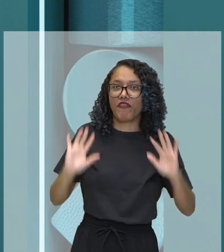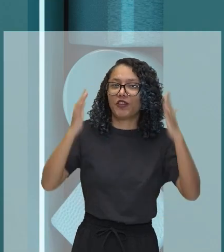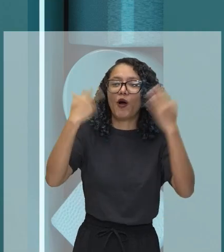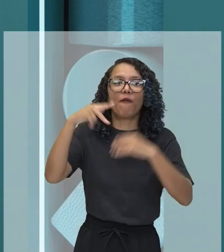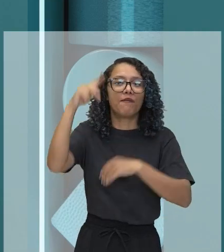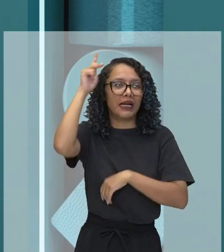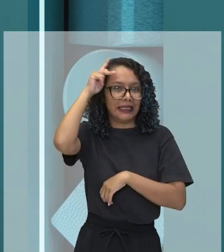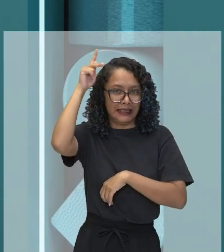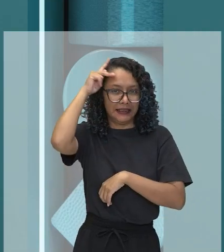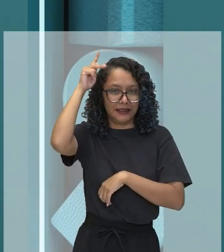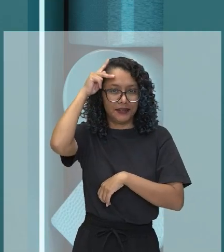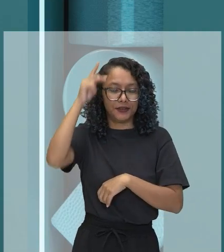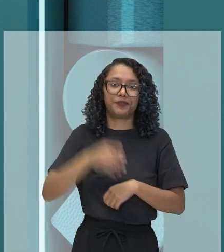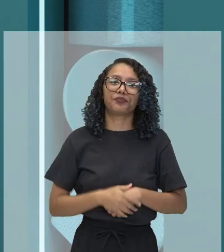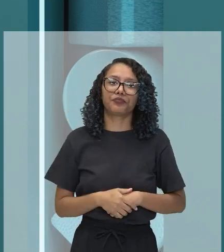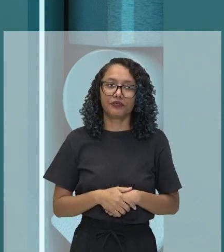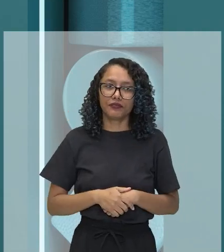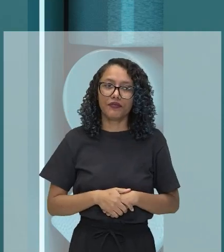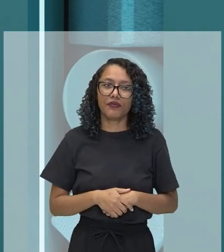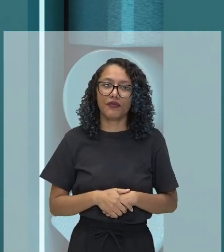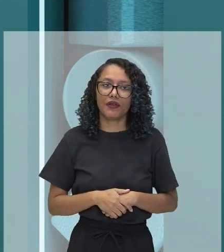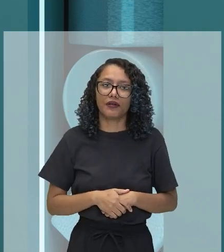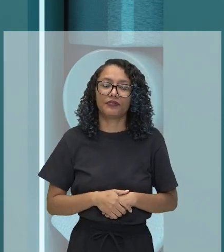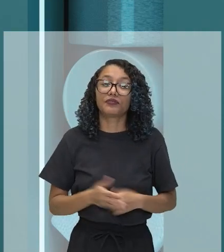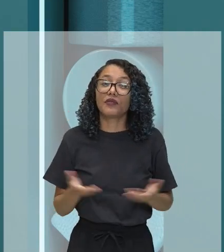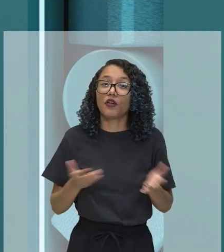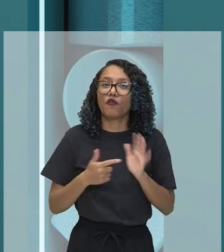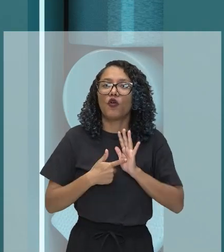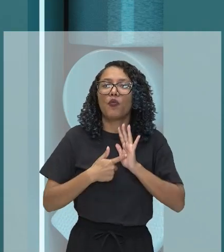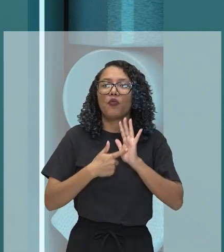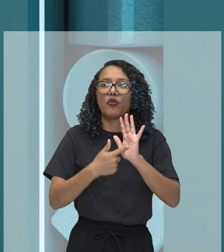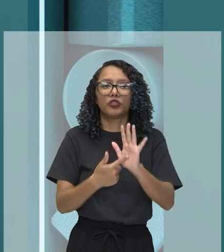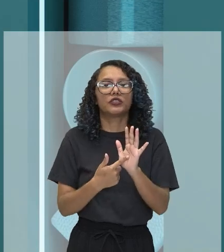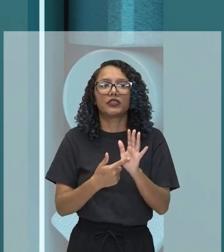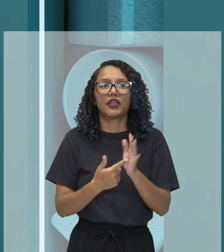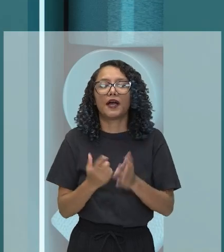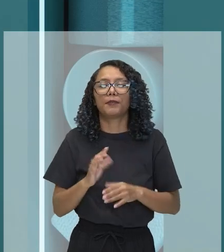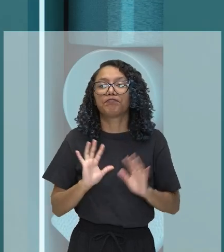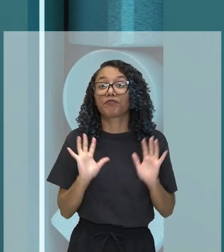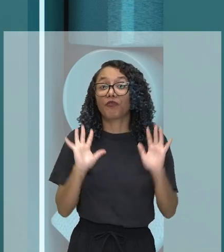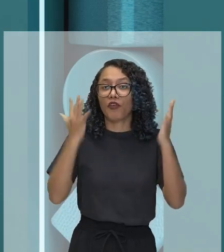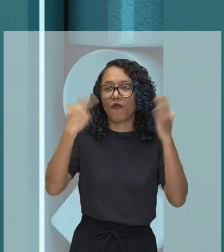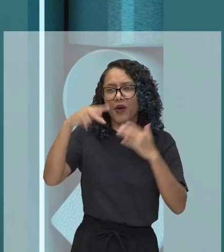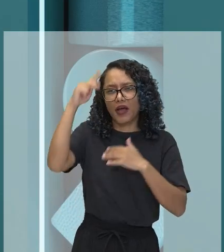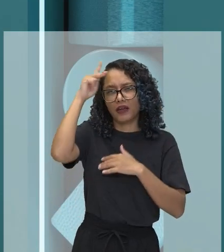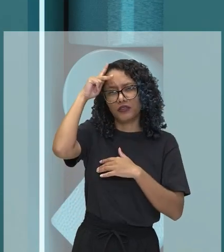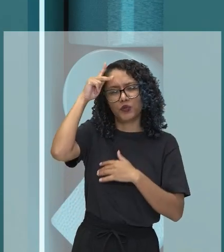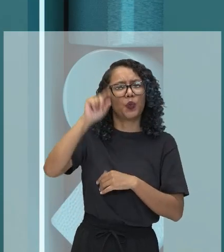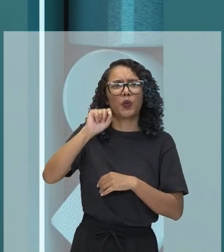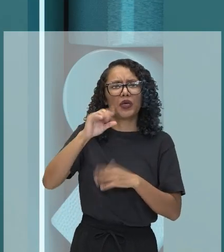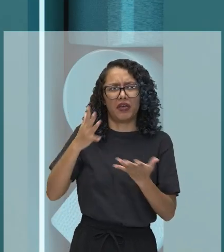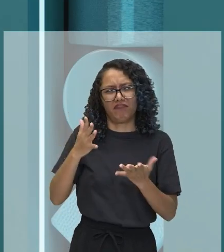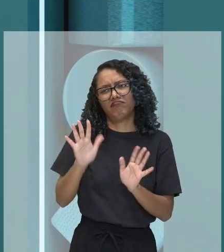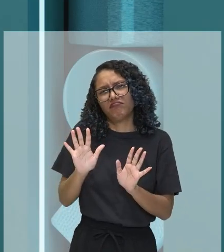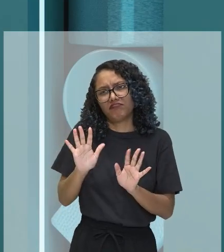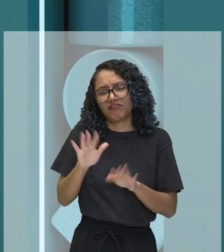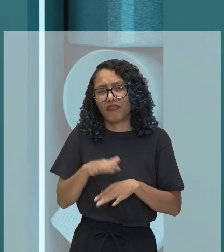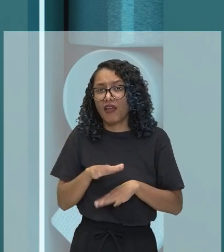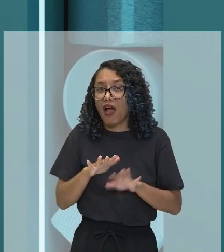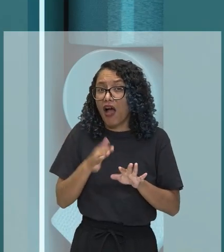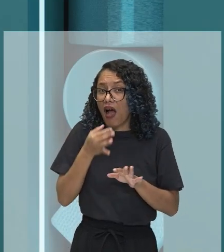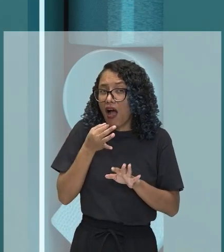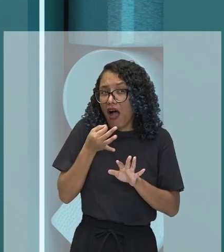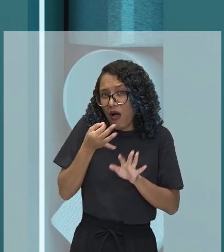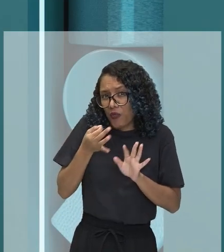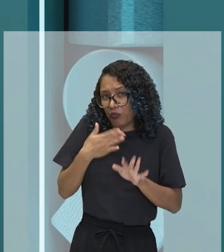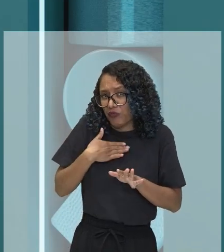Então, vamos mostrar para vocês o que é o Festival de Parintins, que eu acredito que todos vocês já